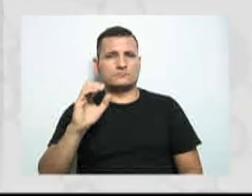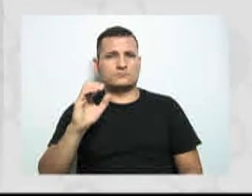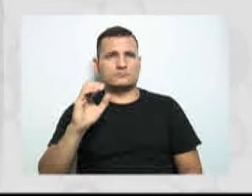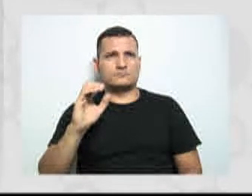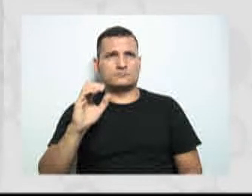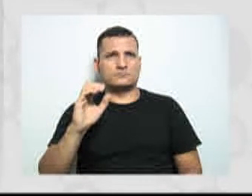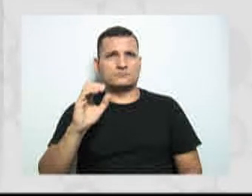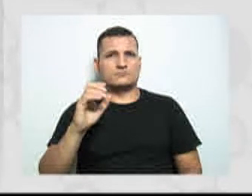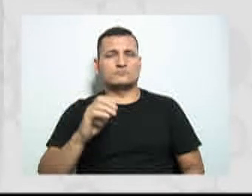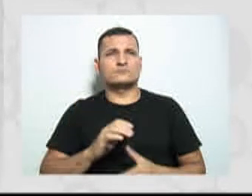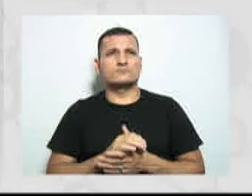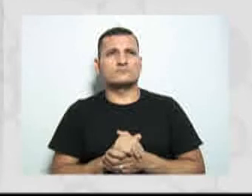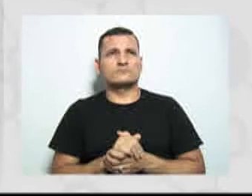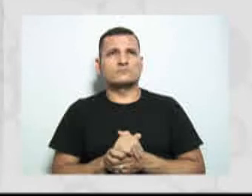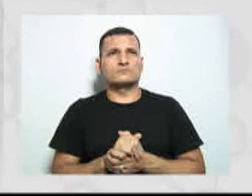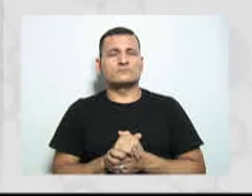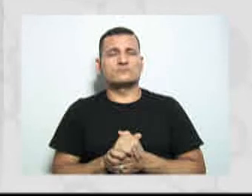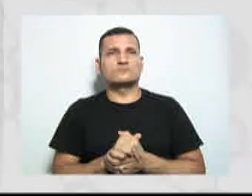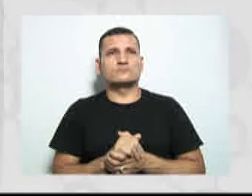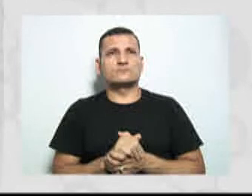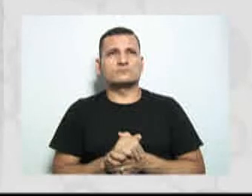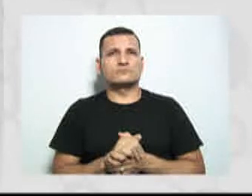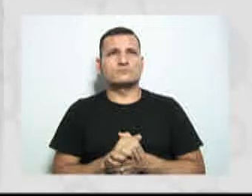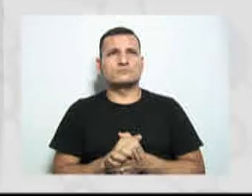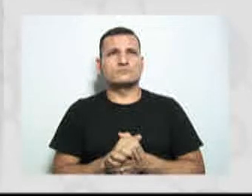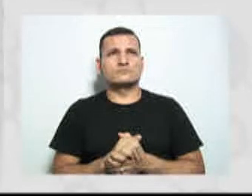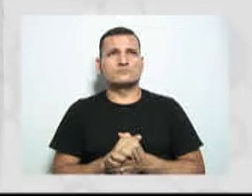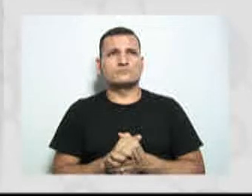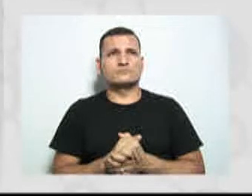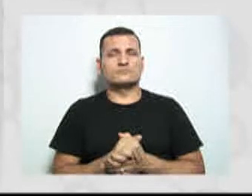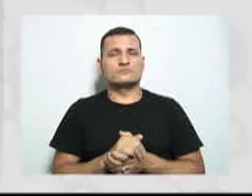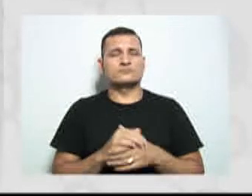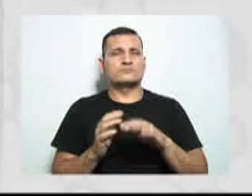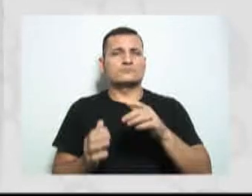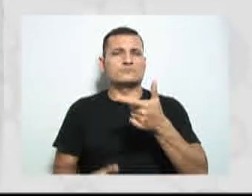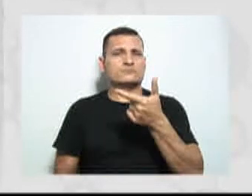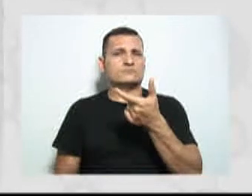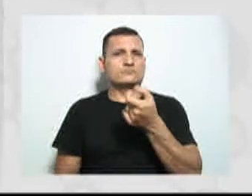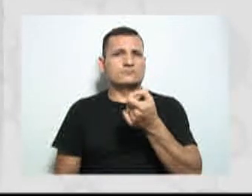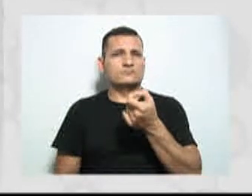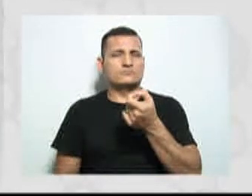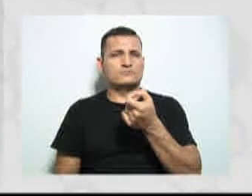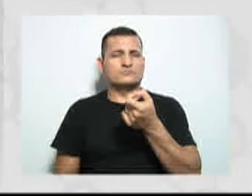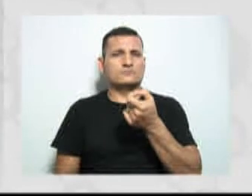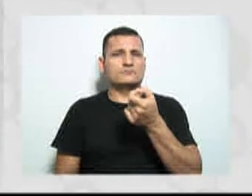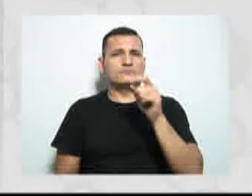despesas variáveis nós não temos. Então, vai ser 20.000 menos